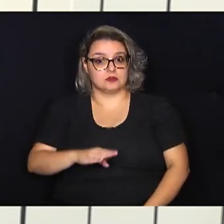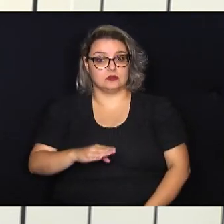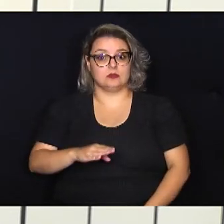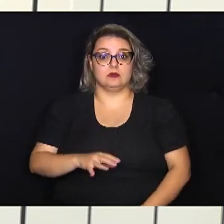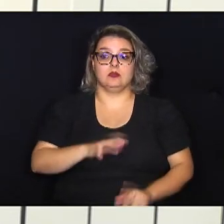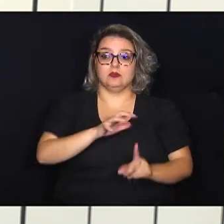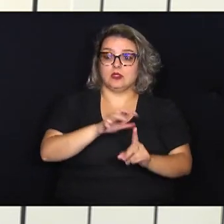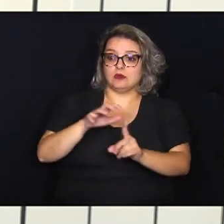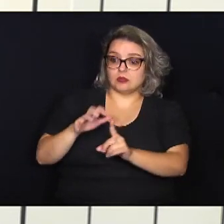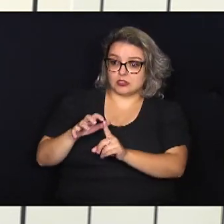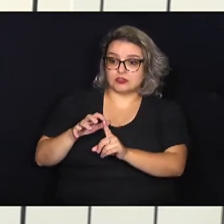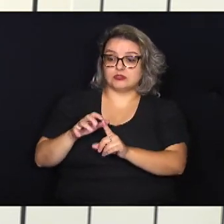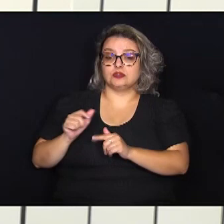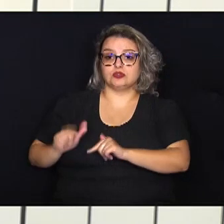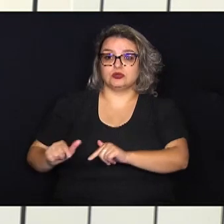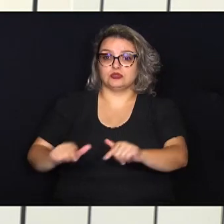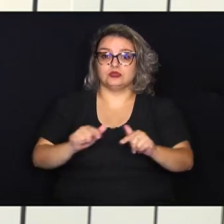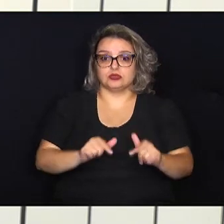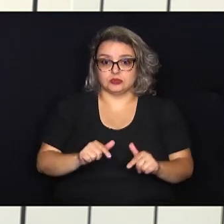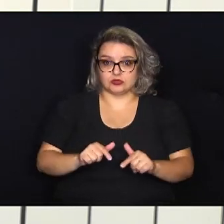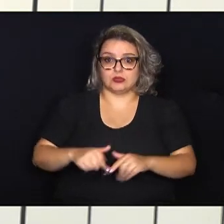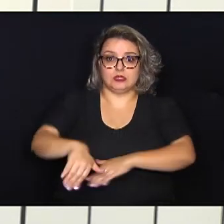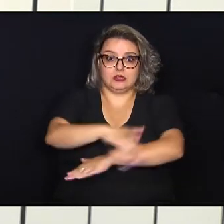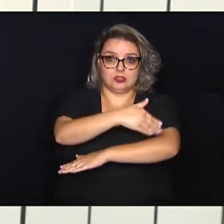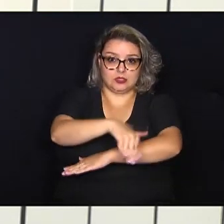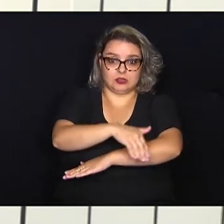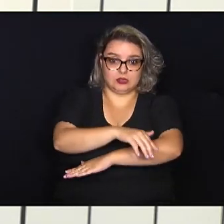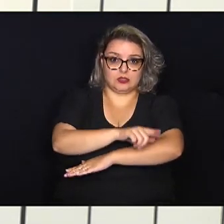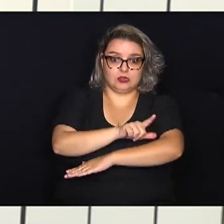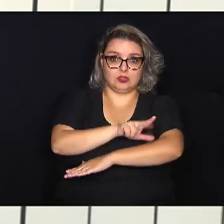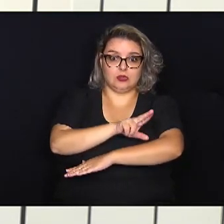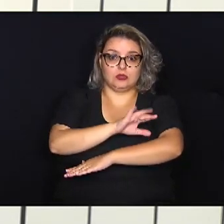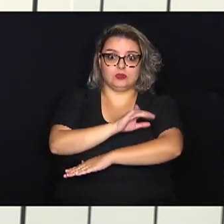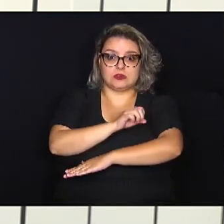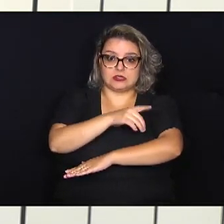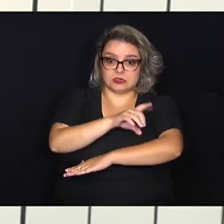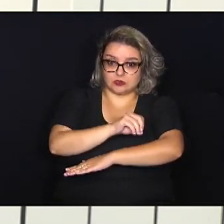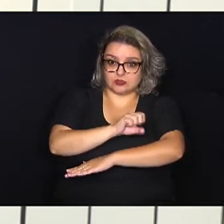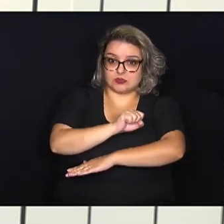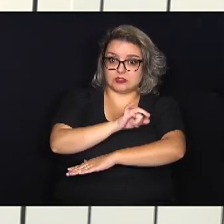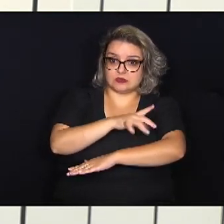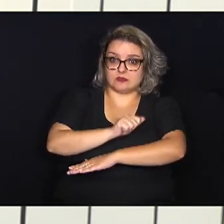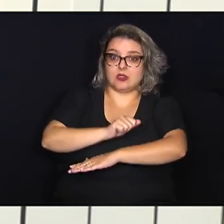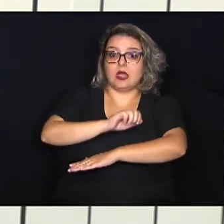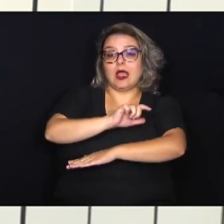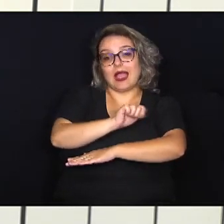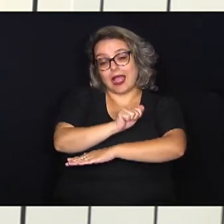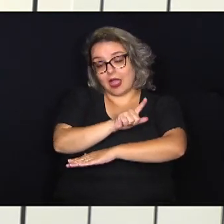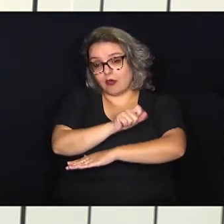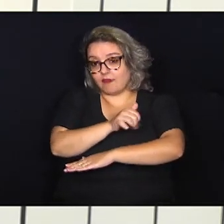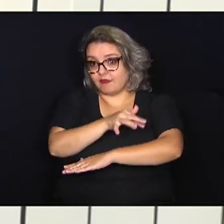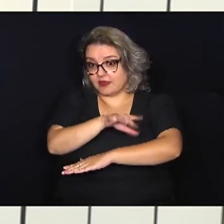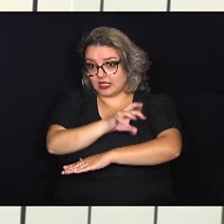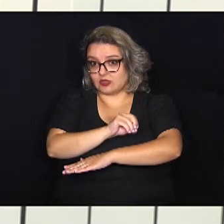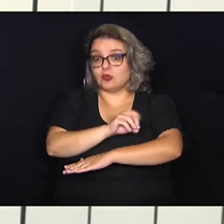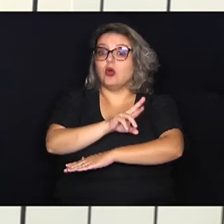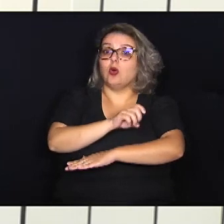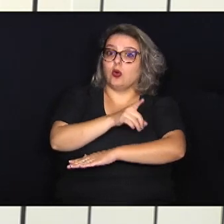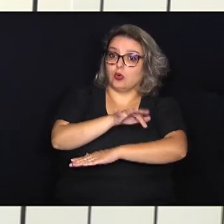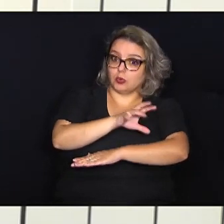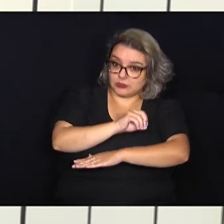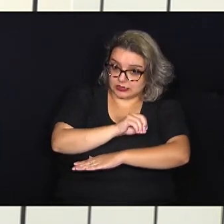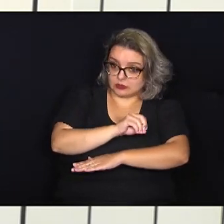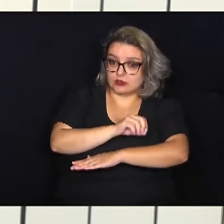os imóveis localizados entre as ruas Lucindo Silva, Alfredo Grota, Rodrigo Medeiros e